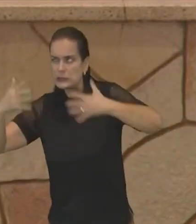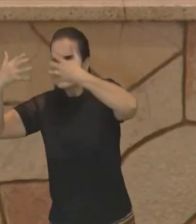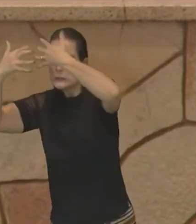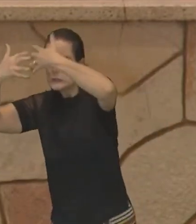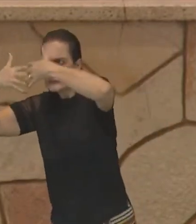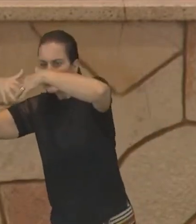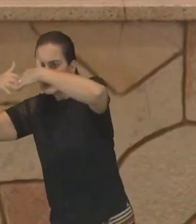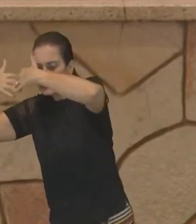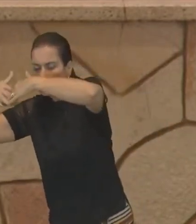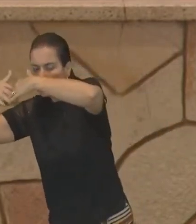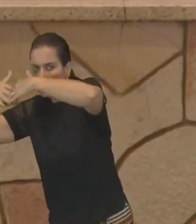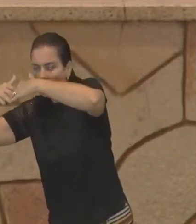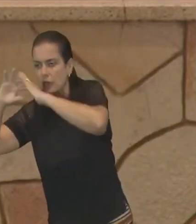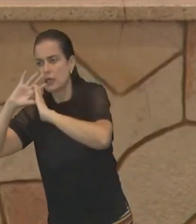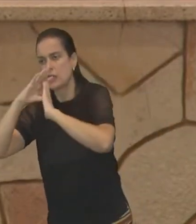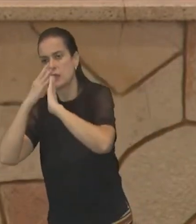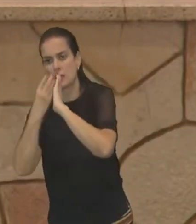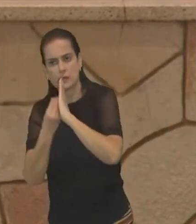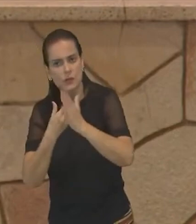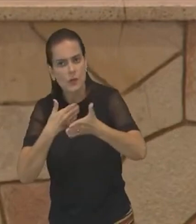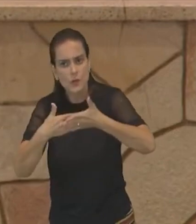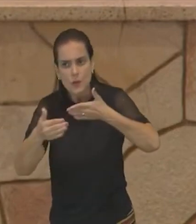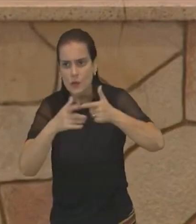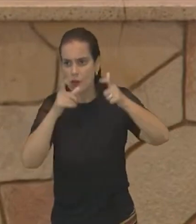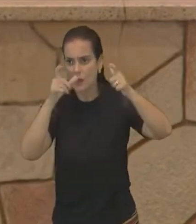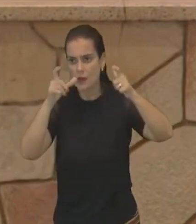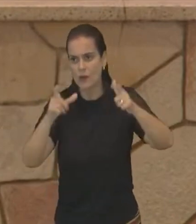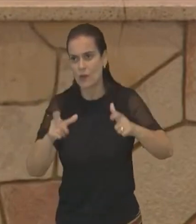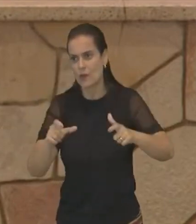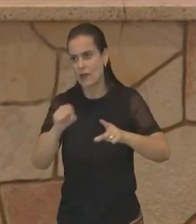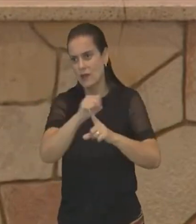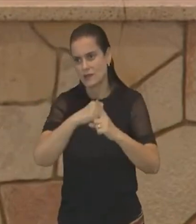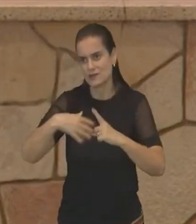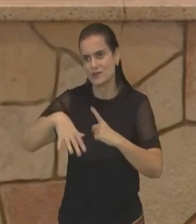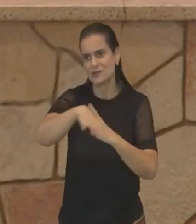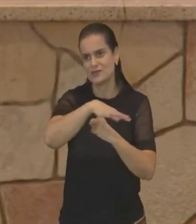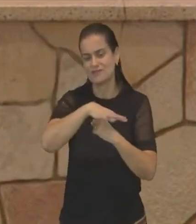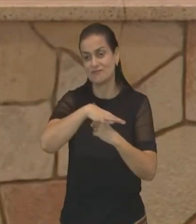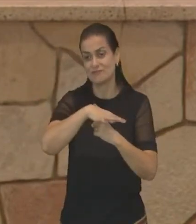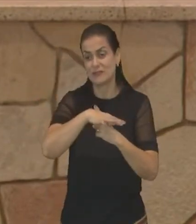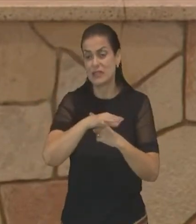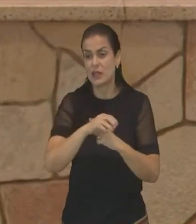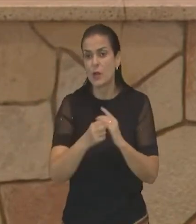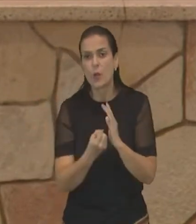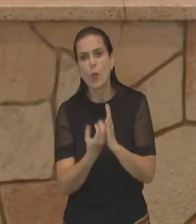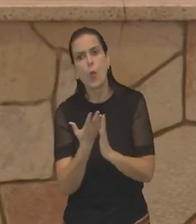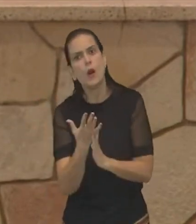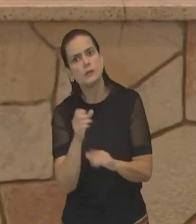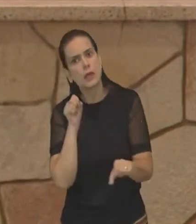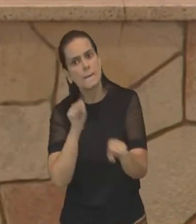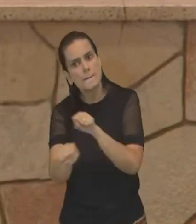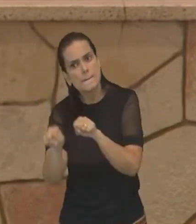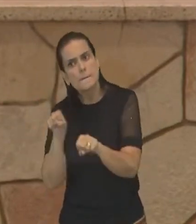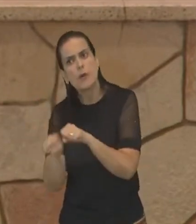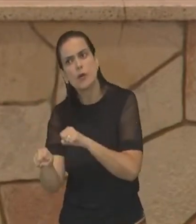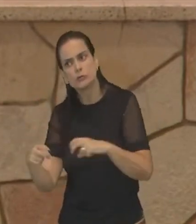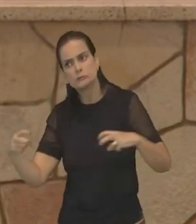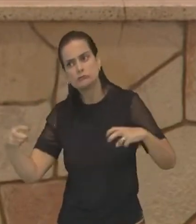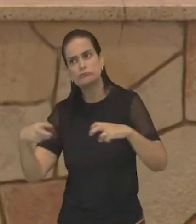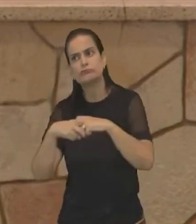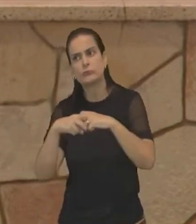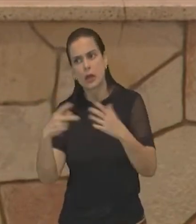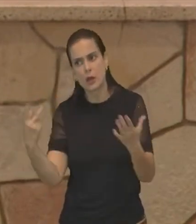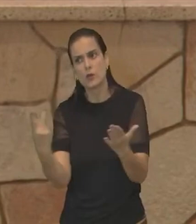haja, seja na igreja ou em qualquer lugar na sociedade. Quantas mortes nós vemos no trânsito por causa